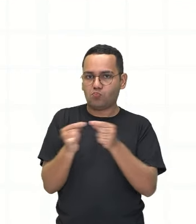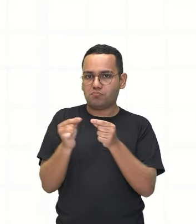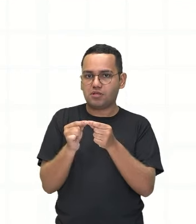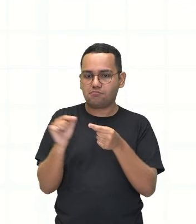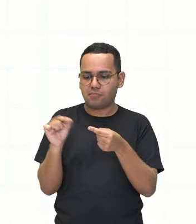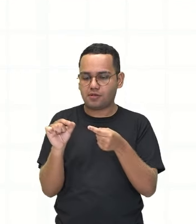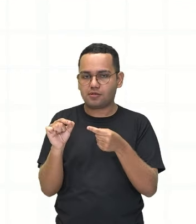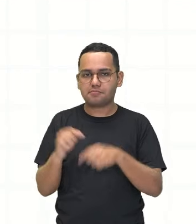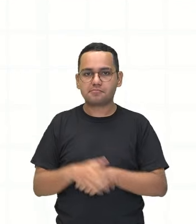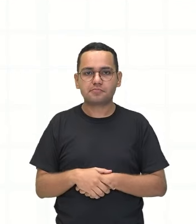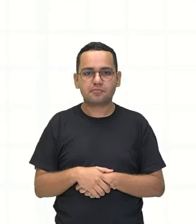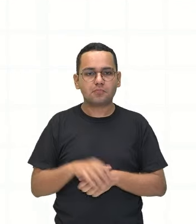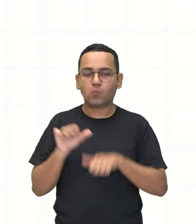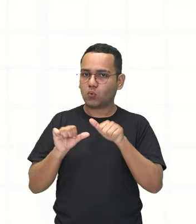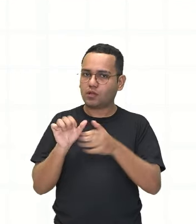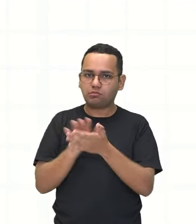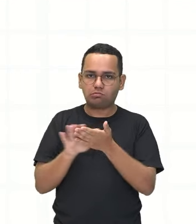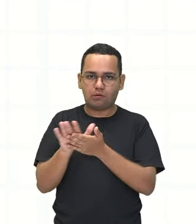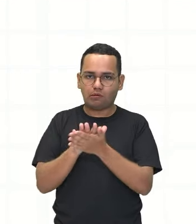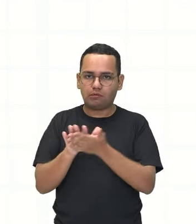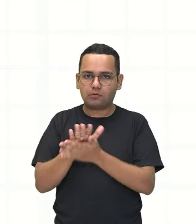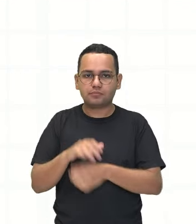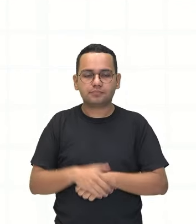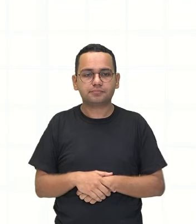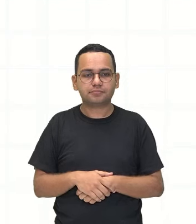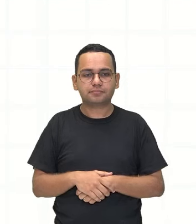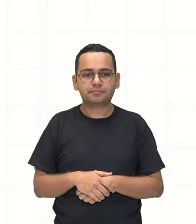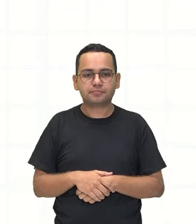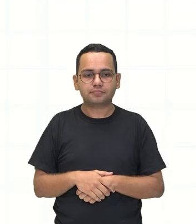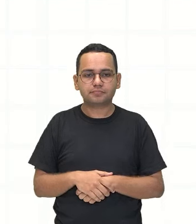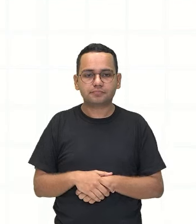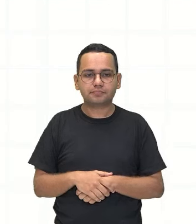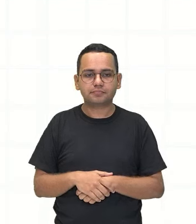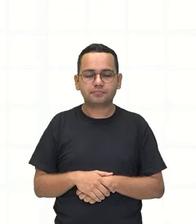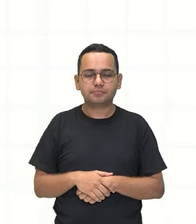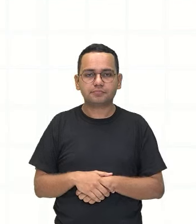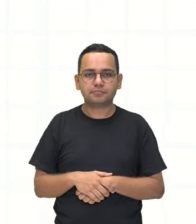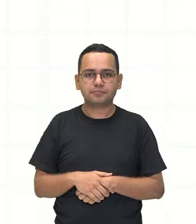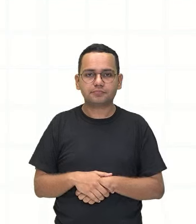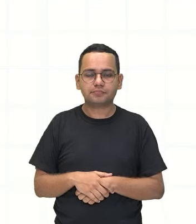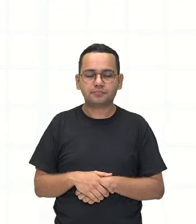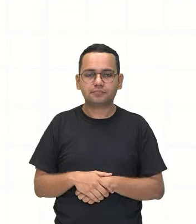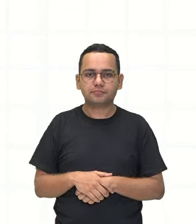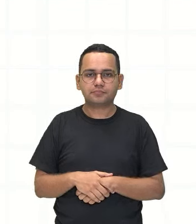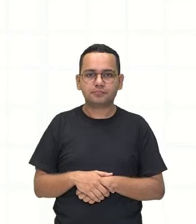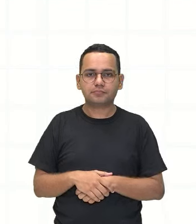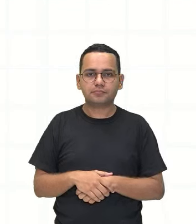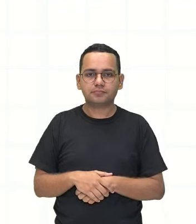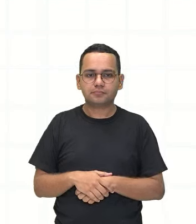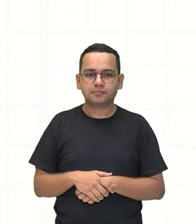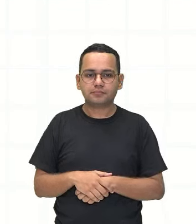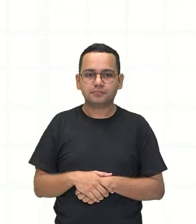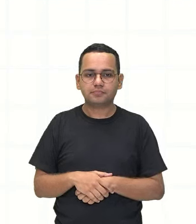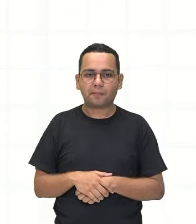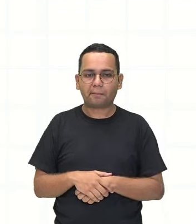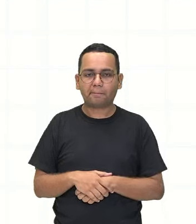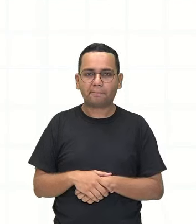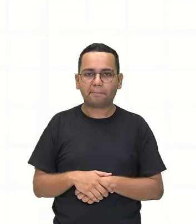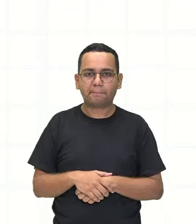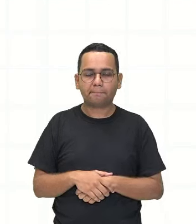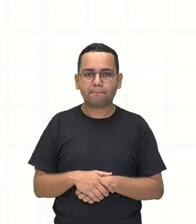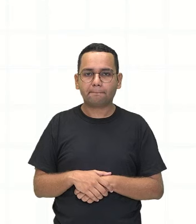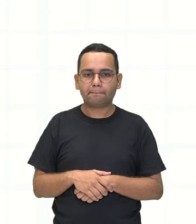ele não vai mudar, né? O artigo permanece sempre o bebê, o anjo, né?